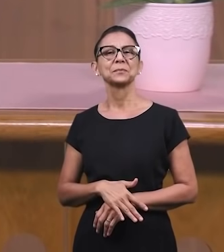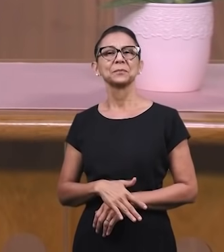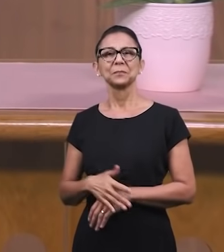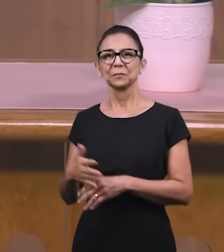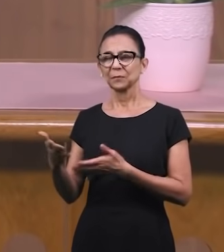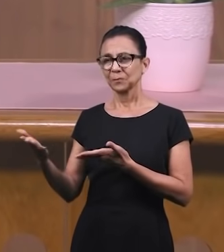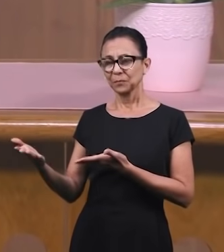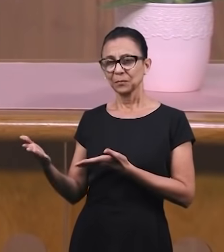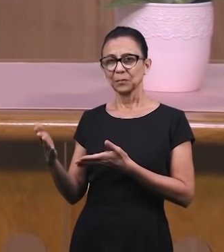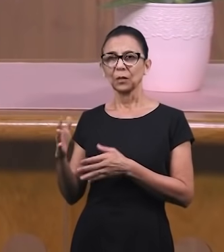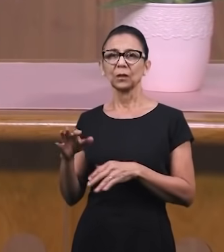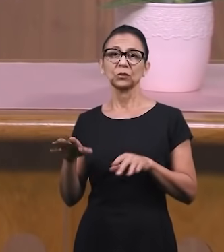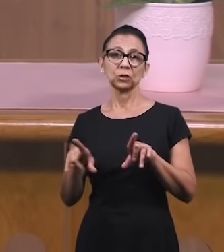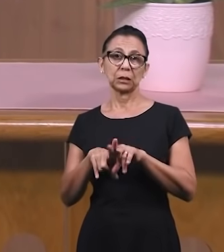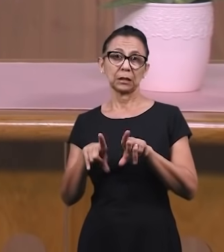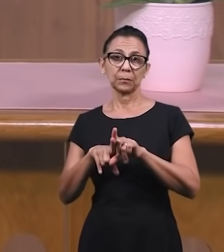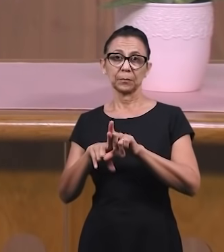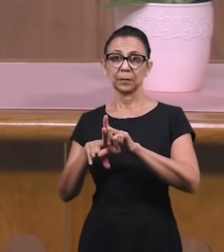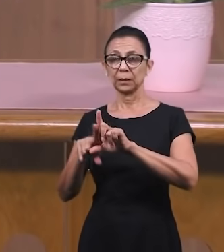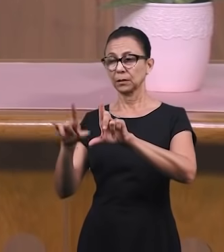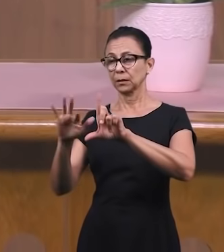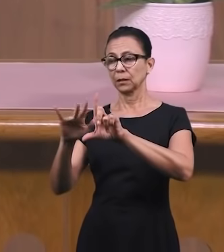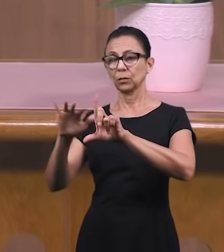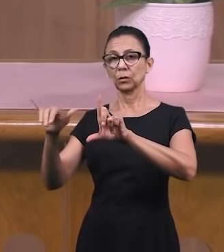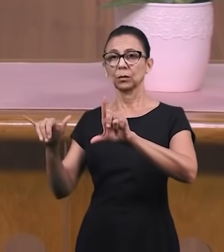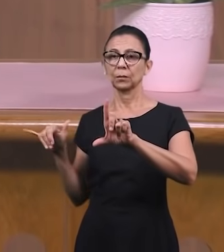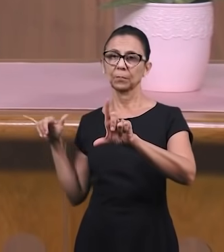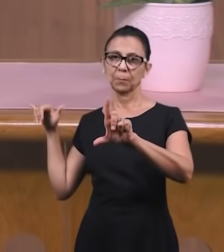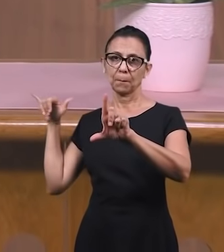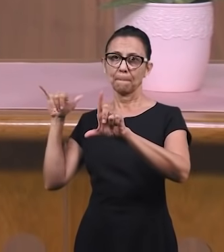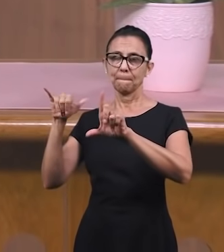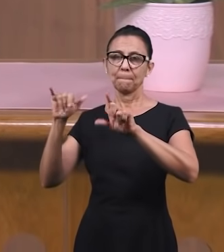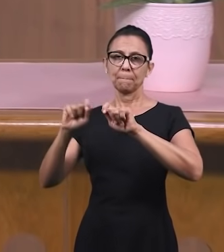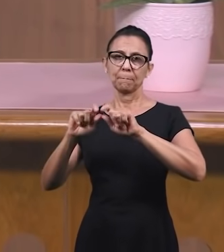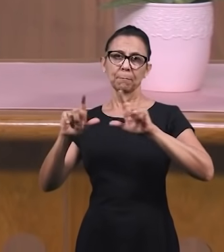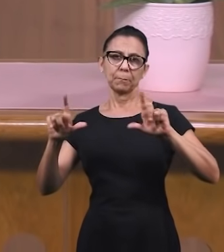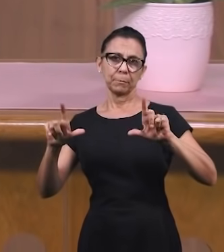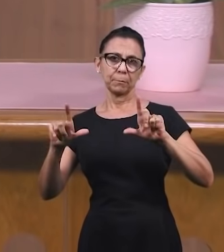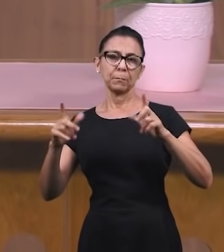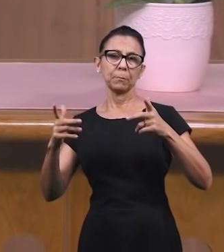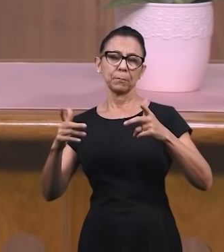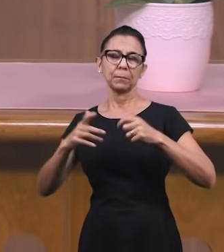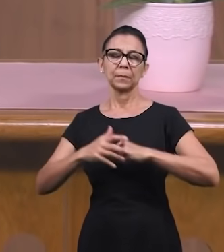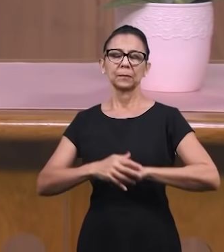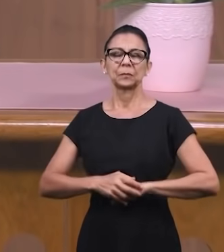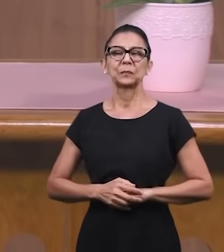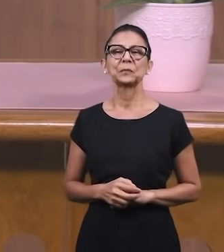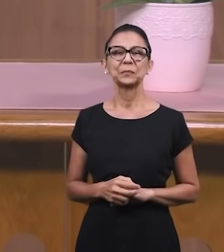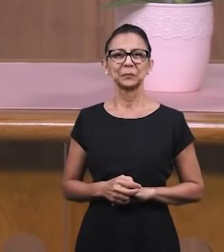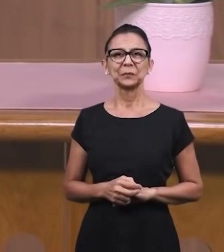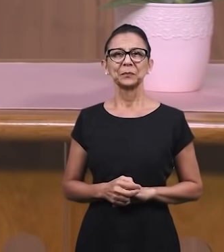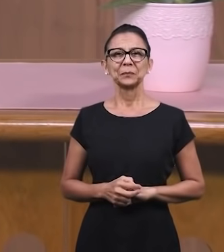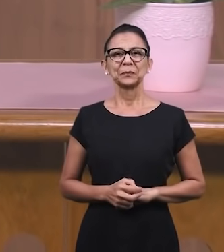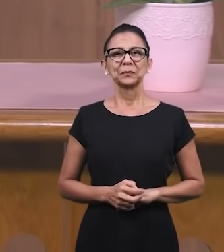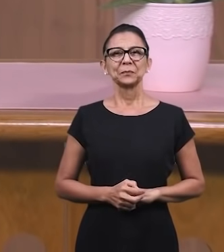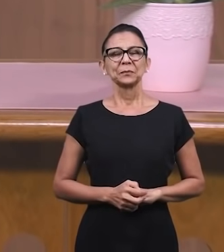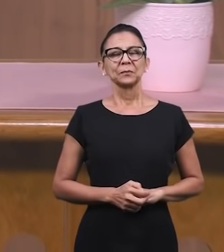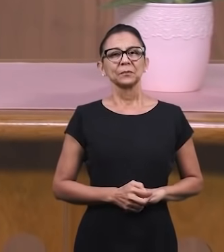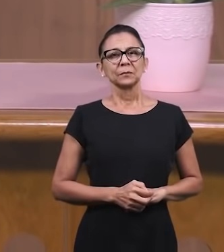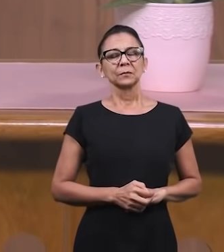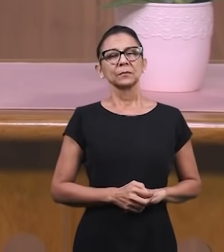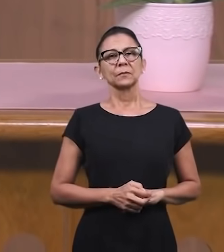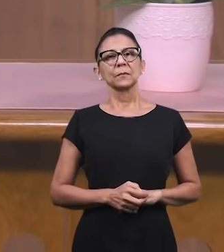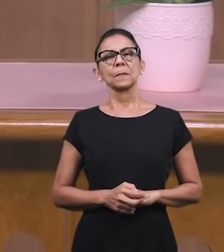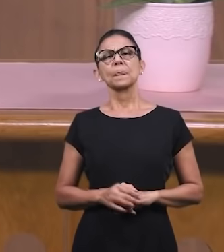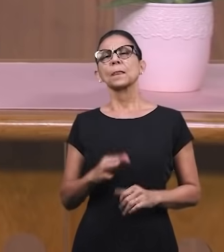tela. Você pode apontar também a câmera do seu celular para esse QR Code que está aí ao lado e seu aparelho será redirecionado para essa